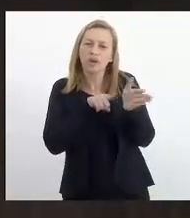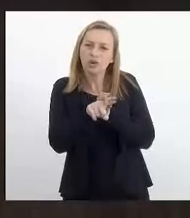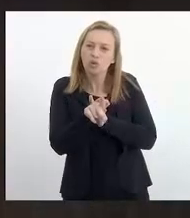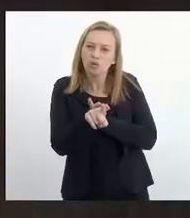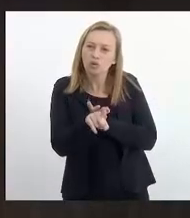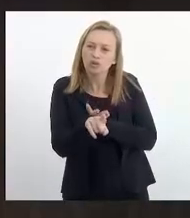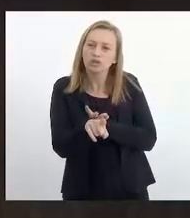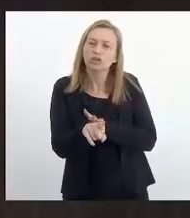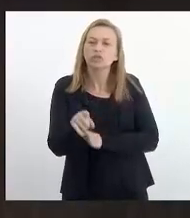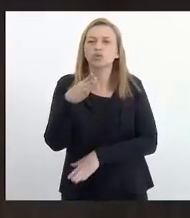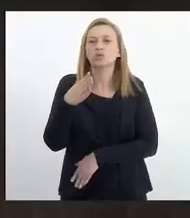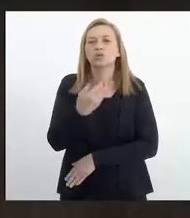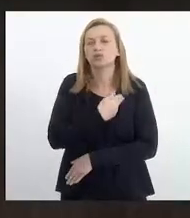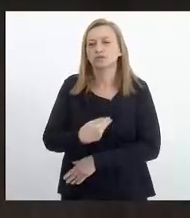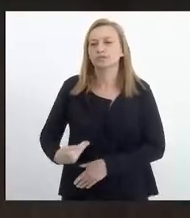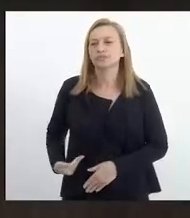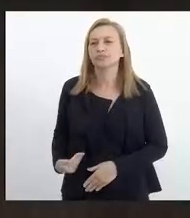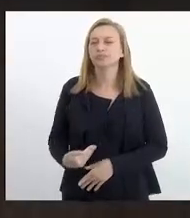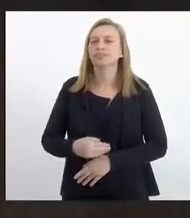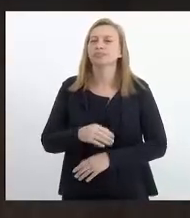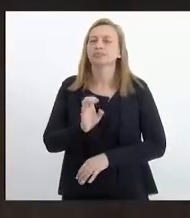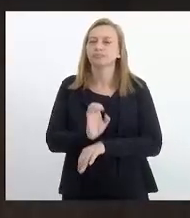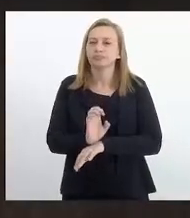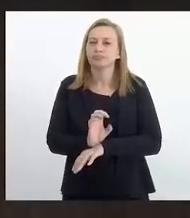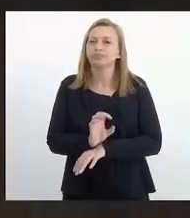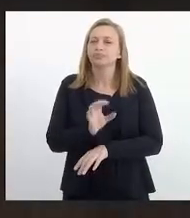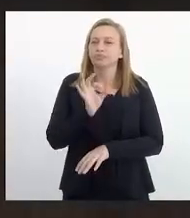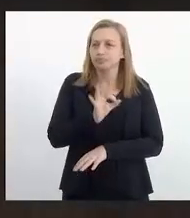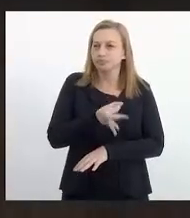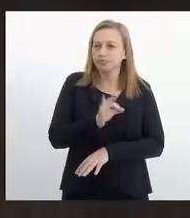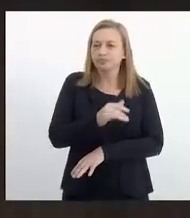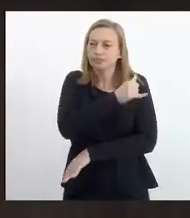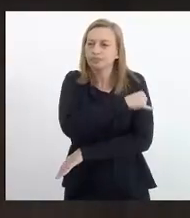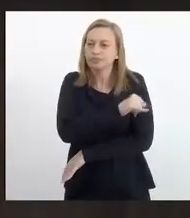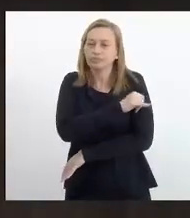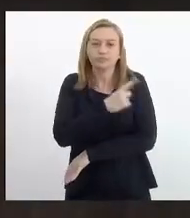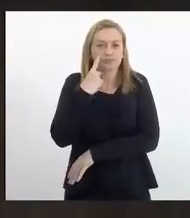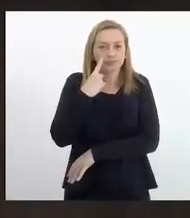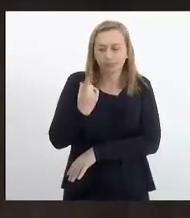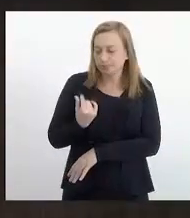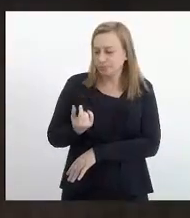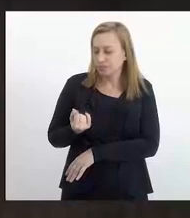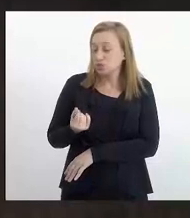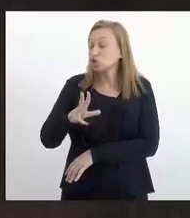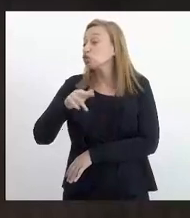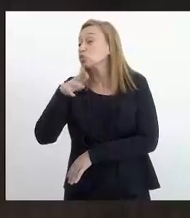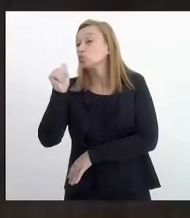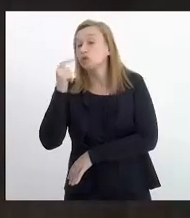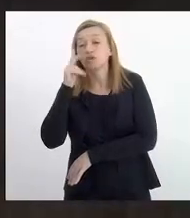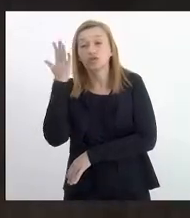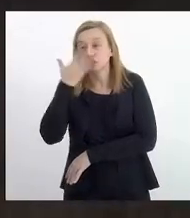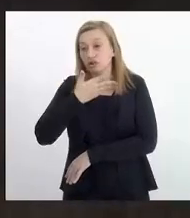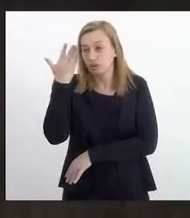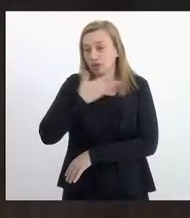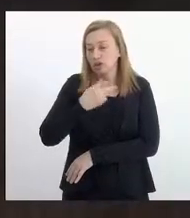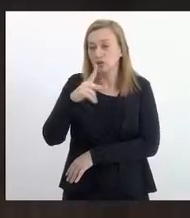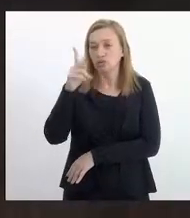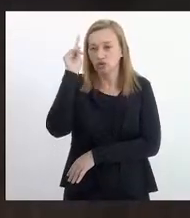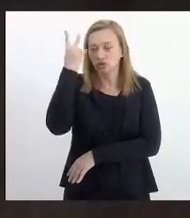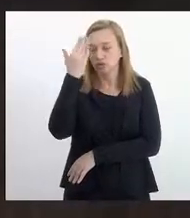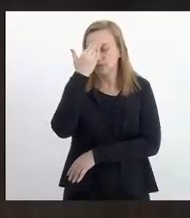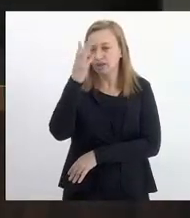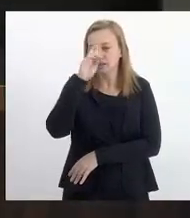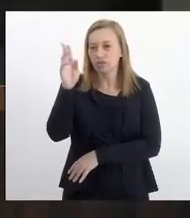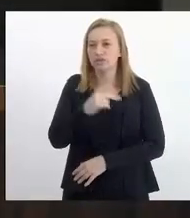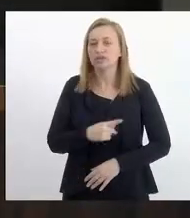ao governador do estado. Afinal de contas, o Rio de Janeiro está vendo dinheiro que nunca viu na sua história. Muito obrigada, senhor presidente.